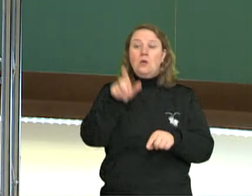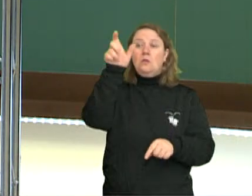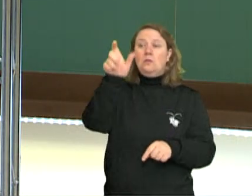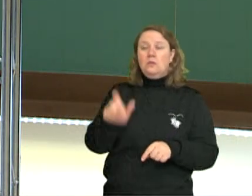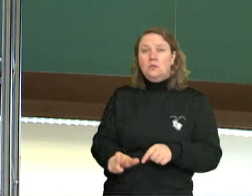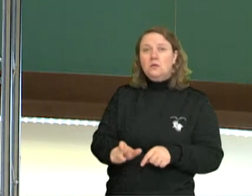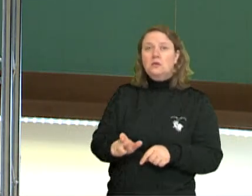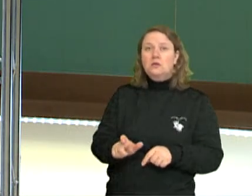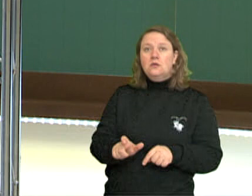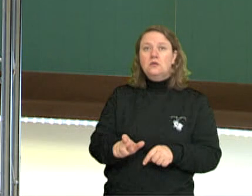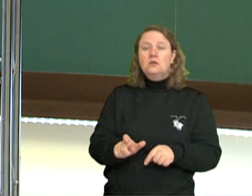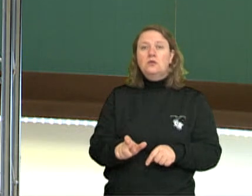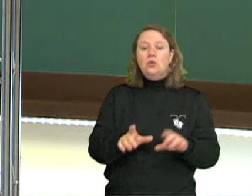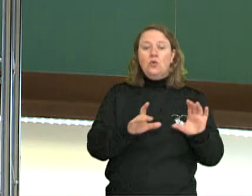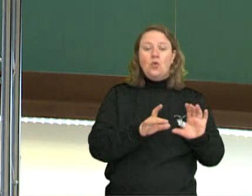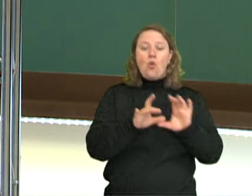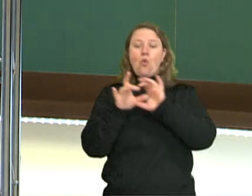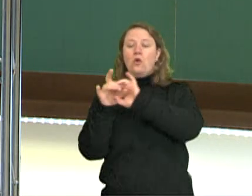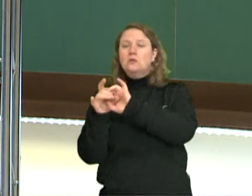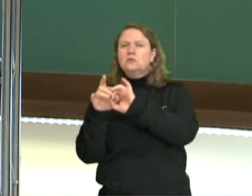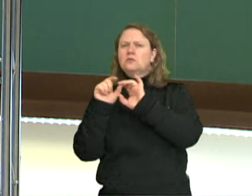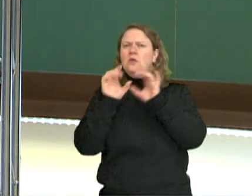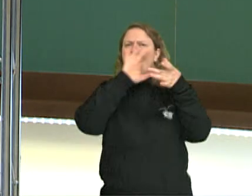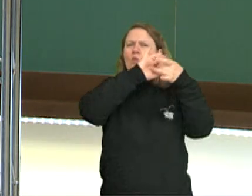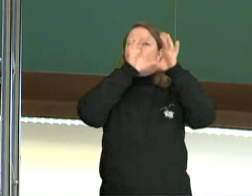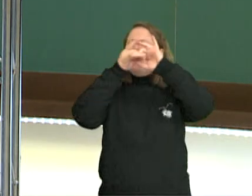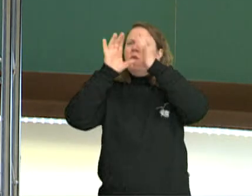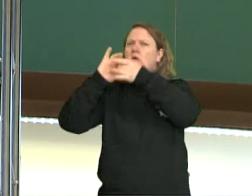no wrestling, no contexto das Olimpíadas,